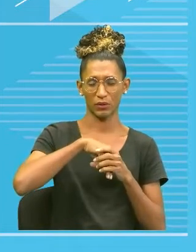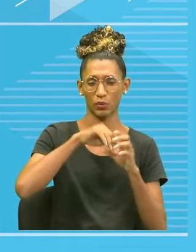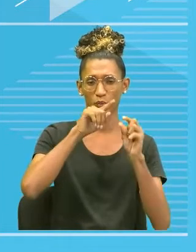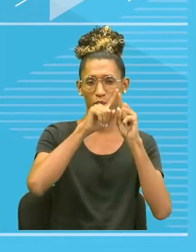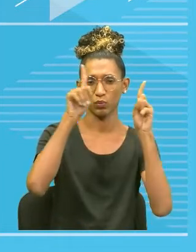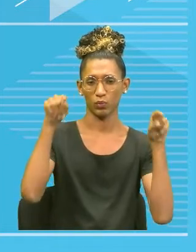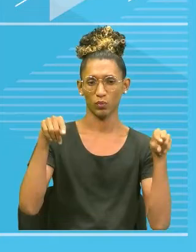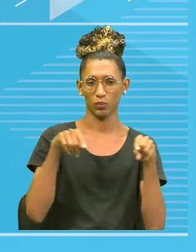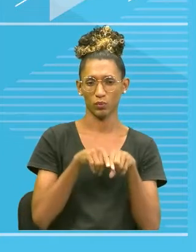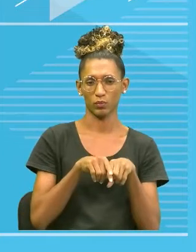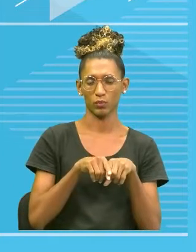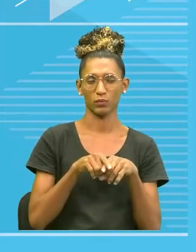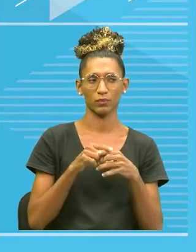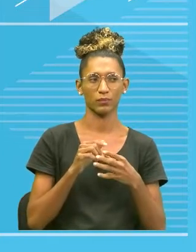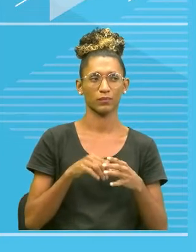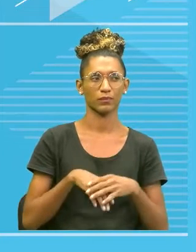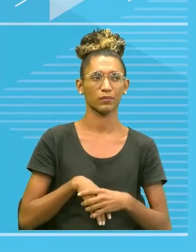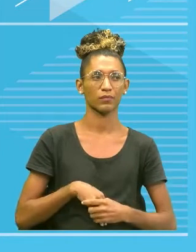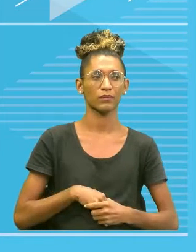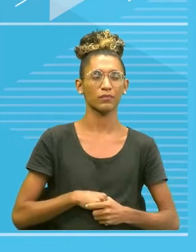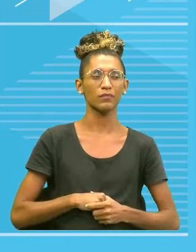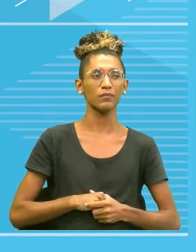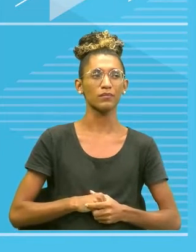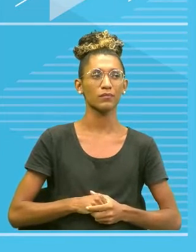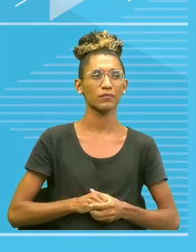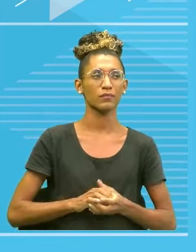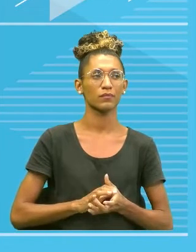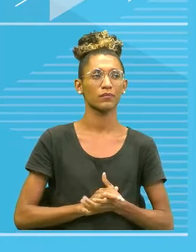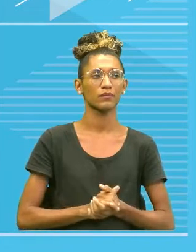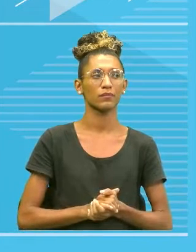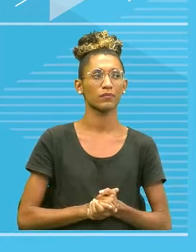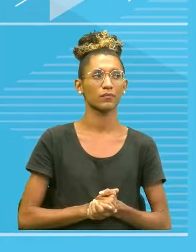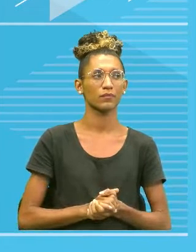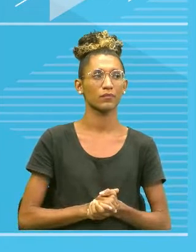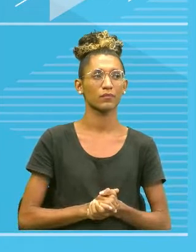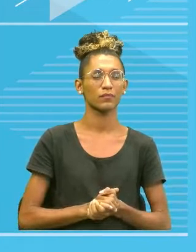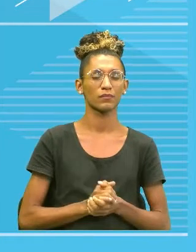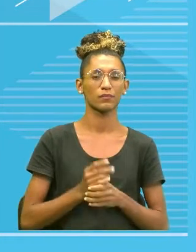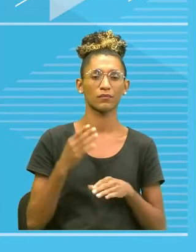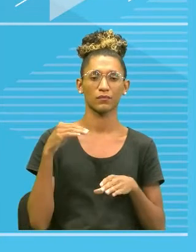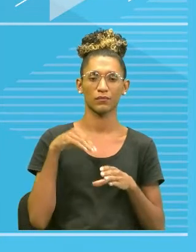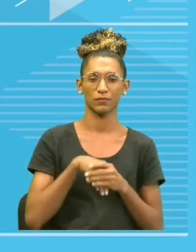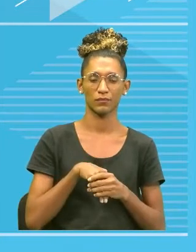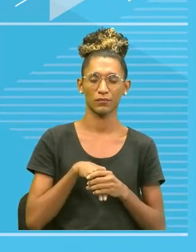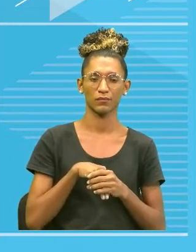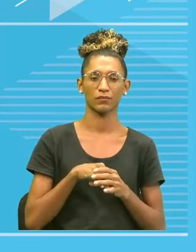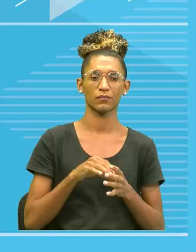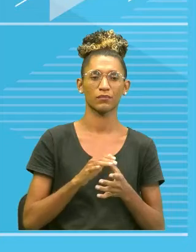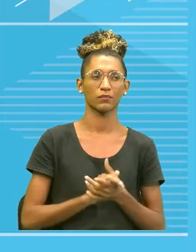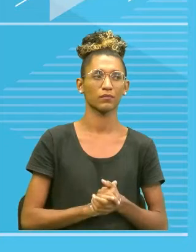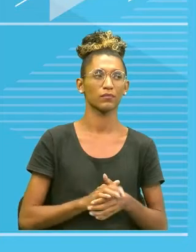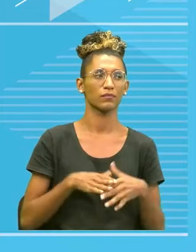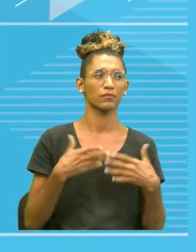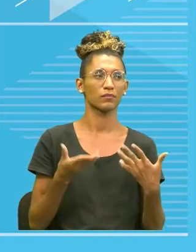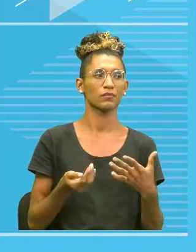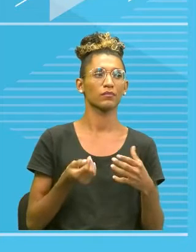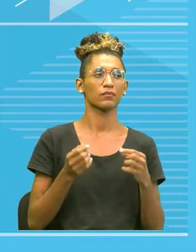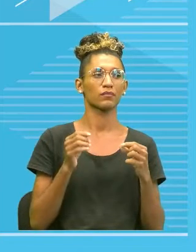à gravura. Bacana? Essa área azuladinha aí que fica dentro da gravura. No